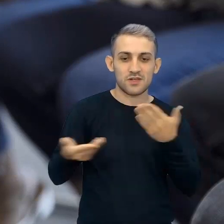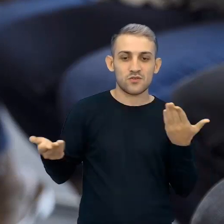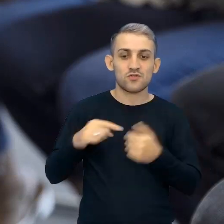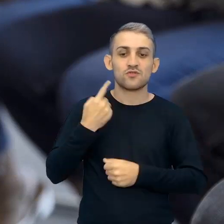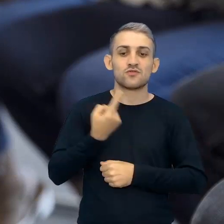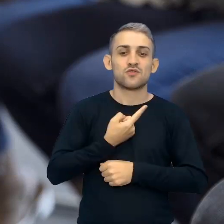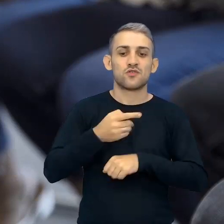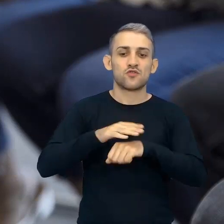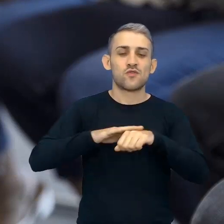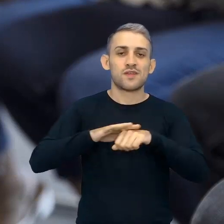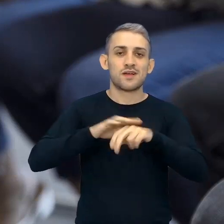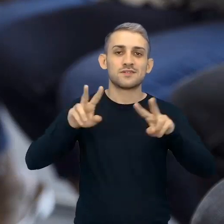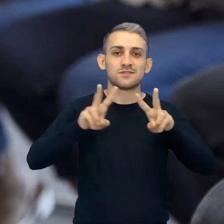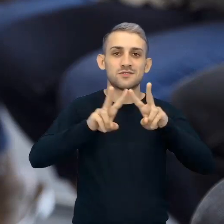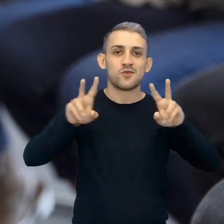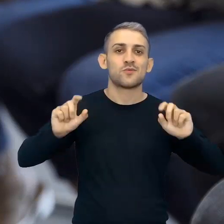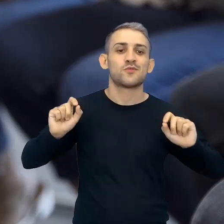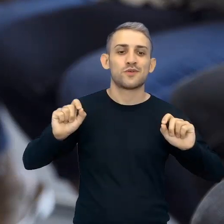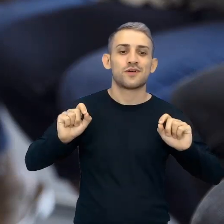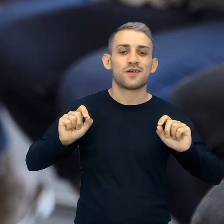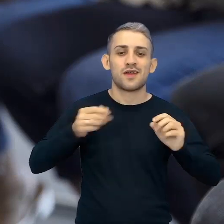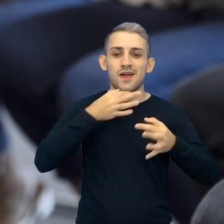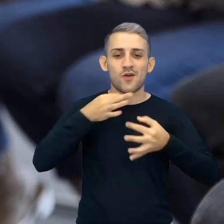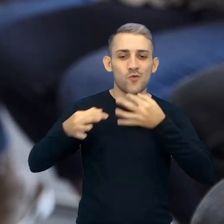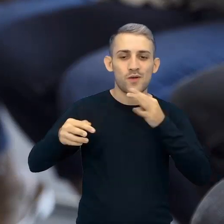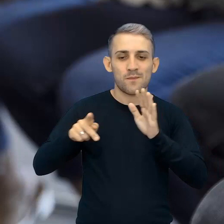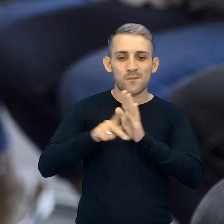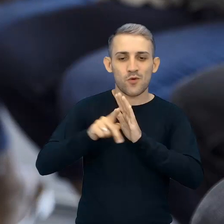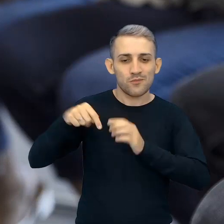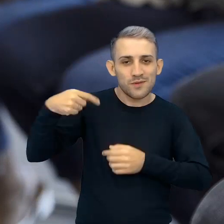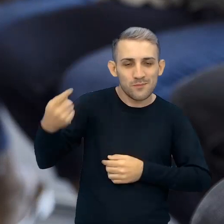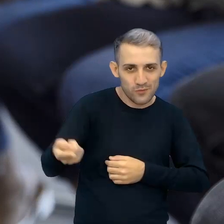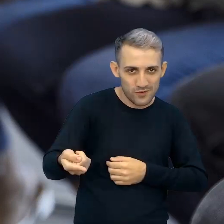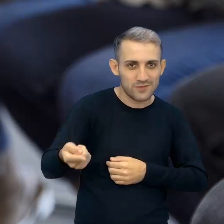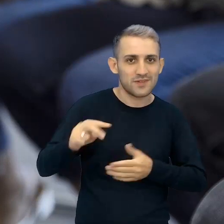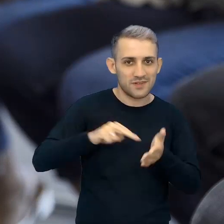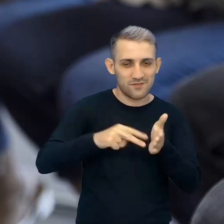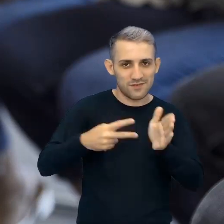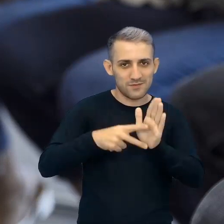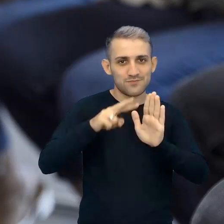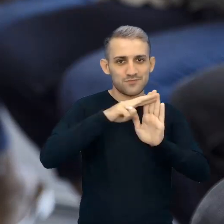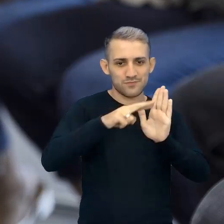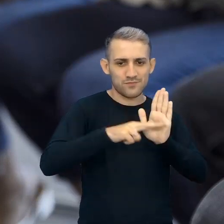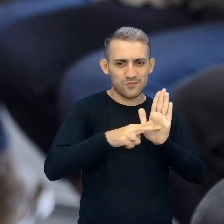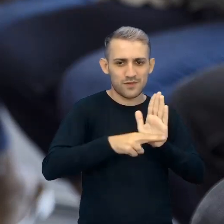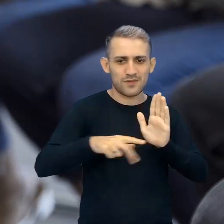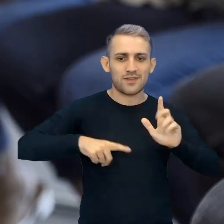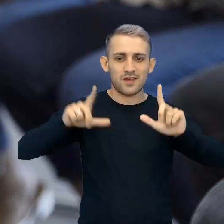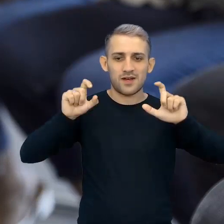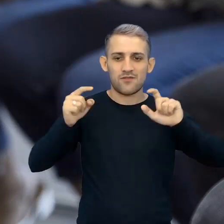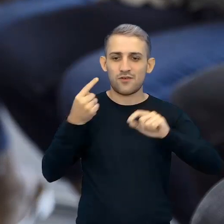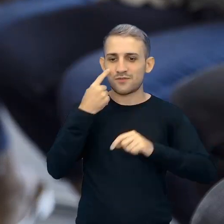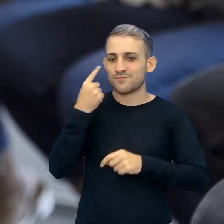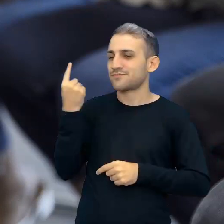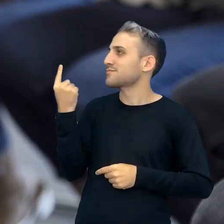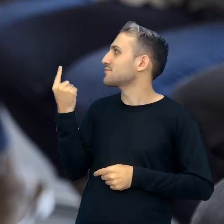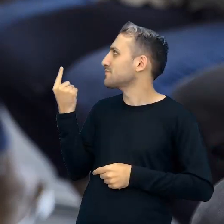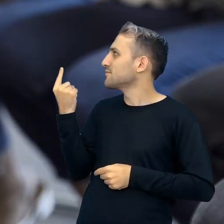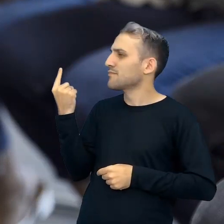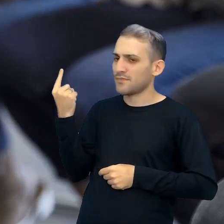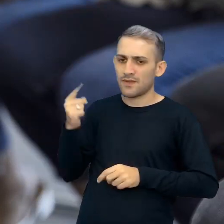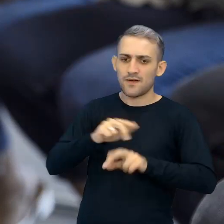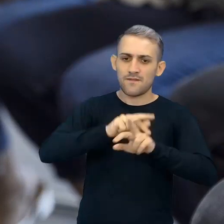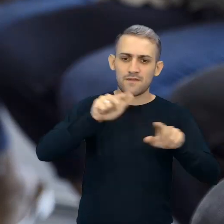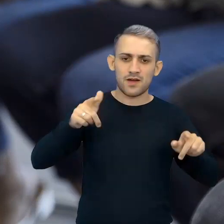vai entrar no pós-argumento, que seria o roteiro, né? E aí eu já coloquei a imagem de fundo que você vê muita gente